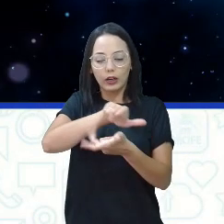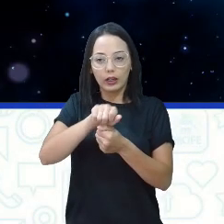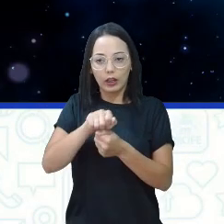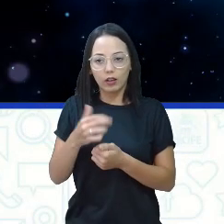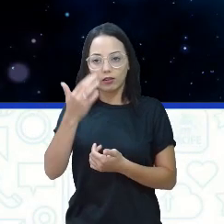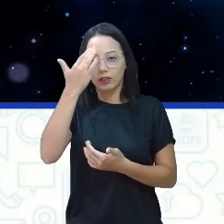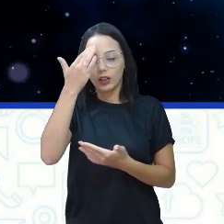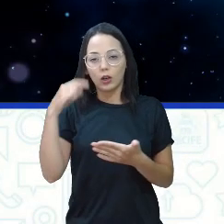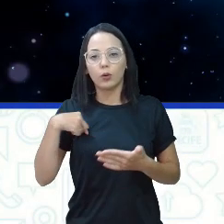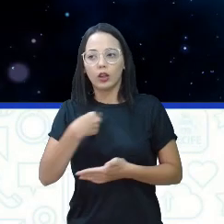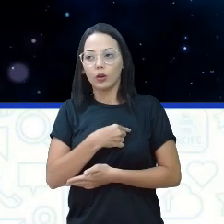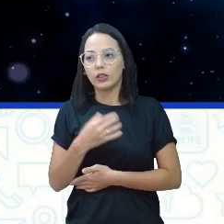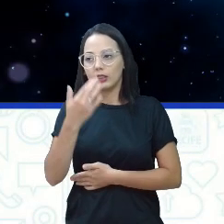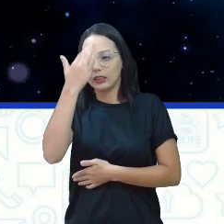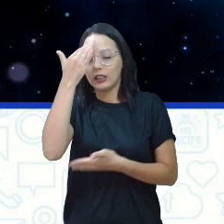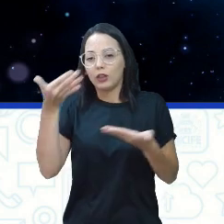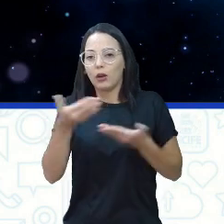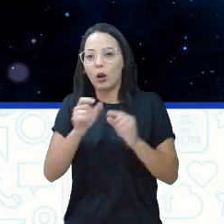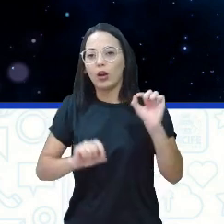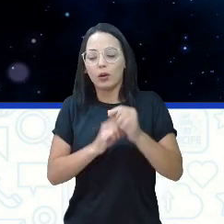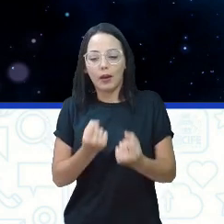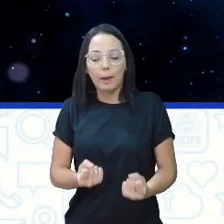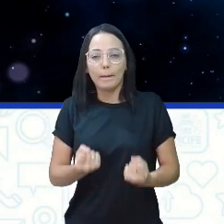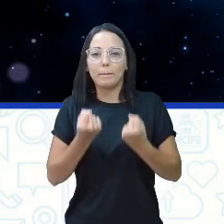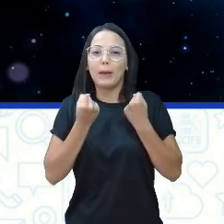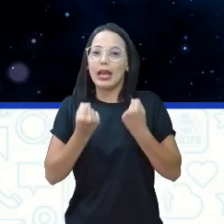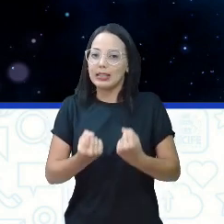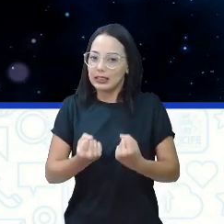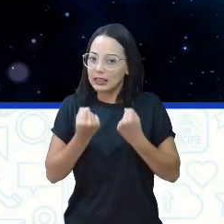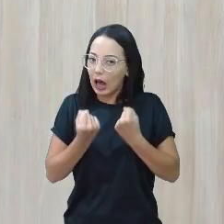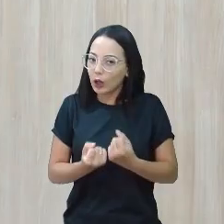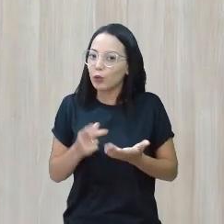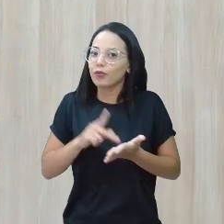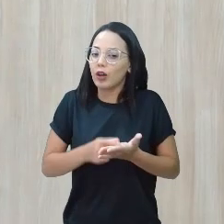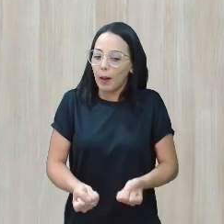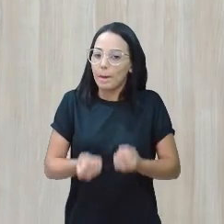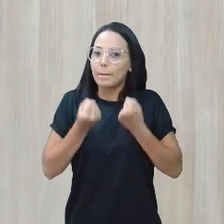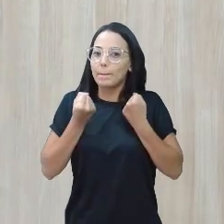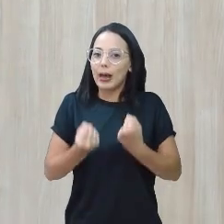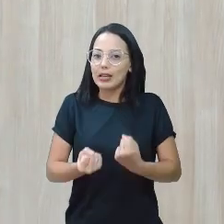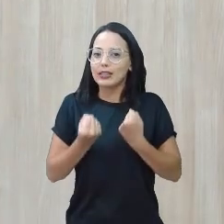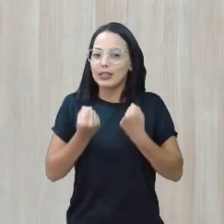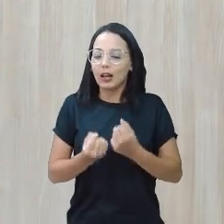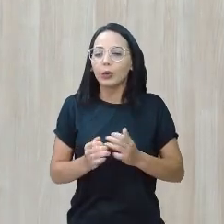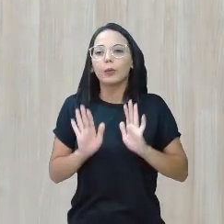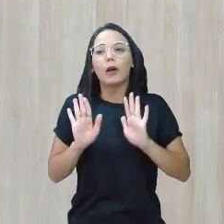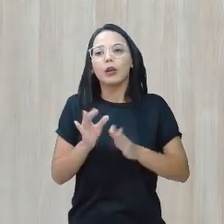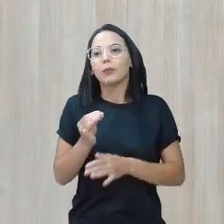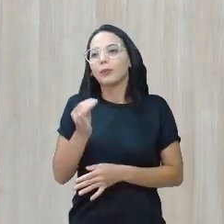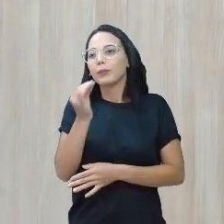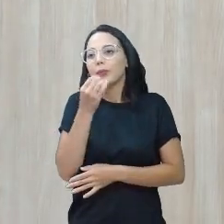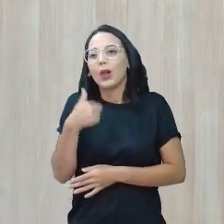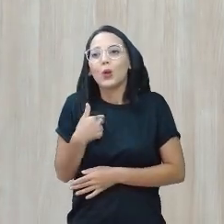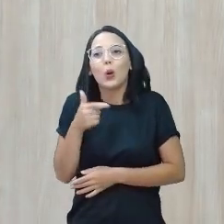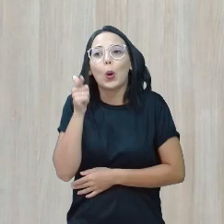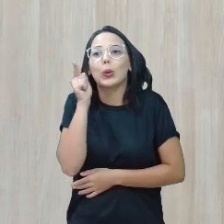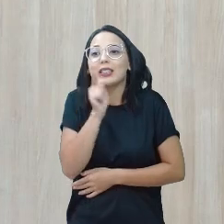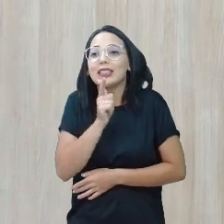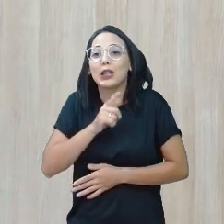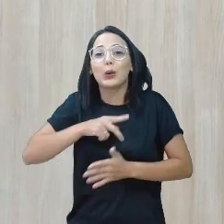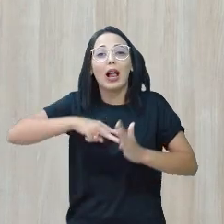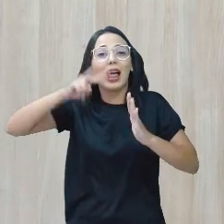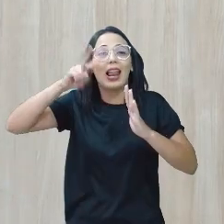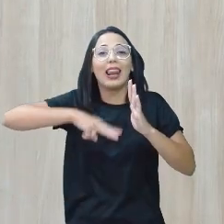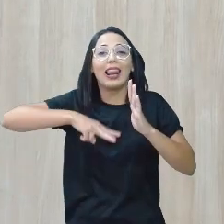com essa conclusão que a gente teve agora, ele é bem pesado, mas bem pesado mesmo. E aí, eu não consigo nem ler